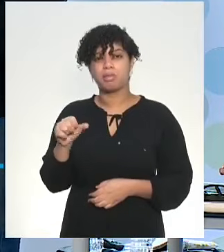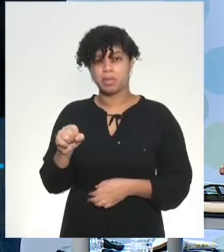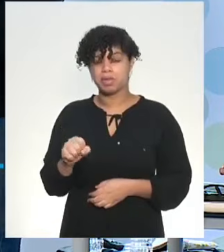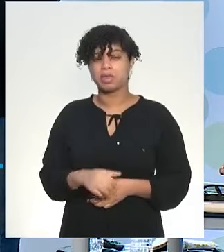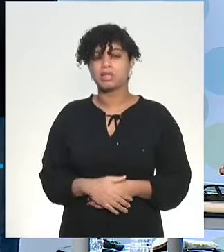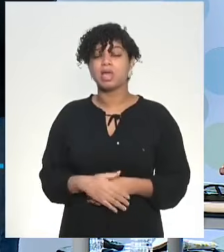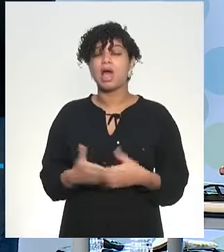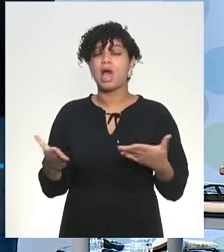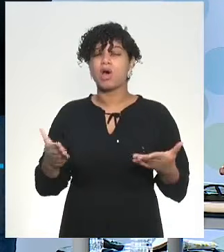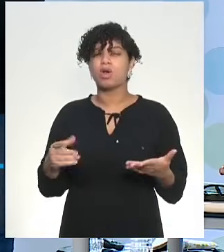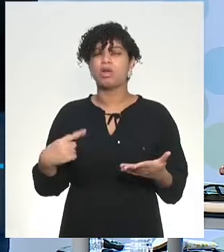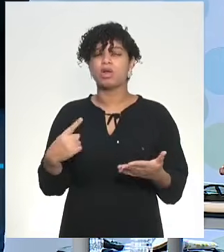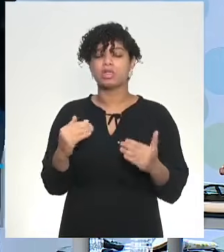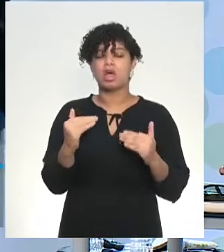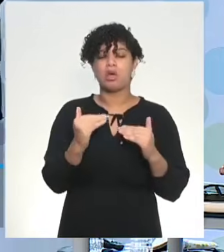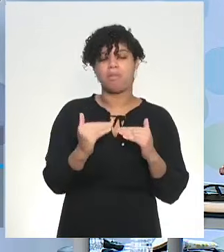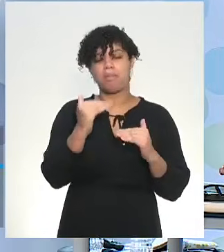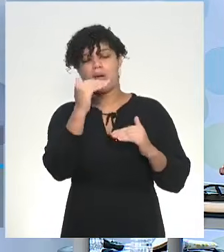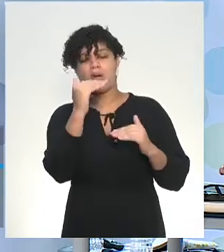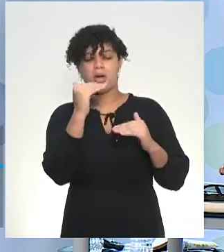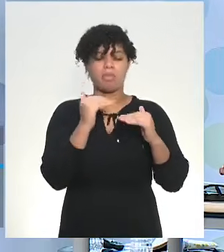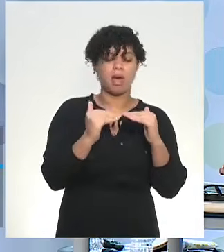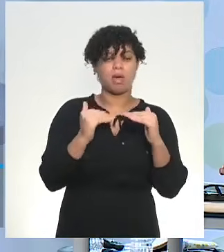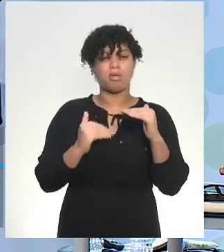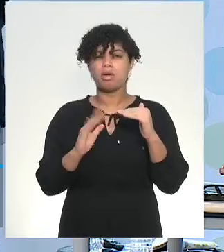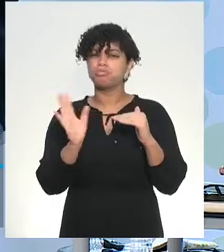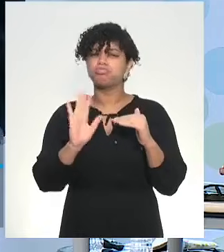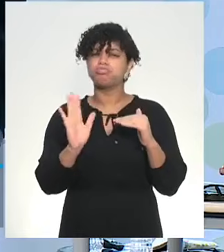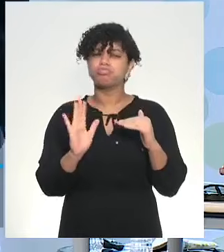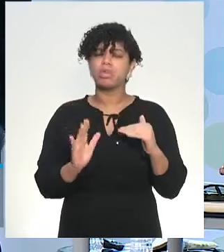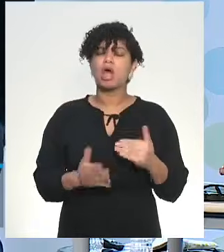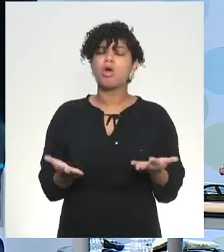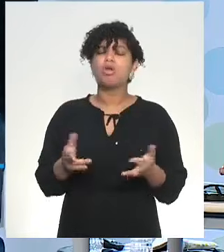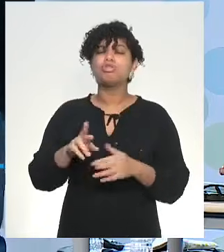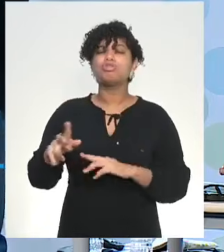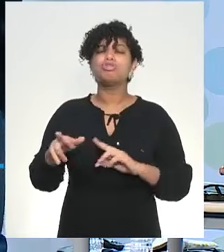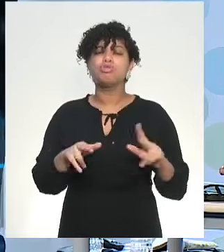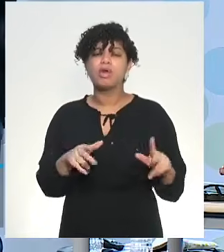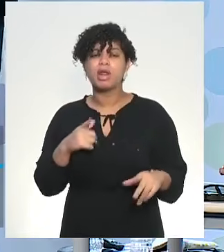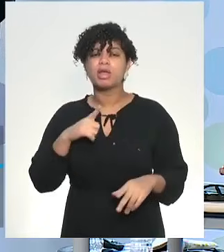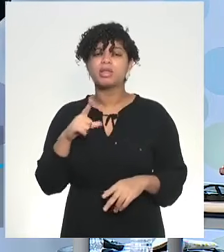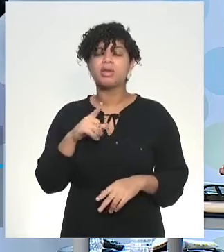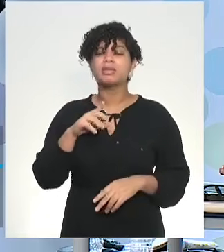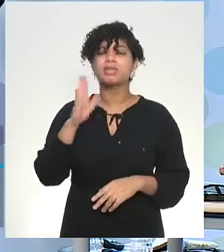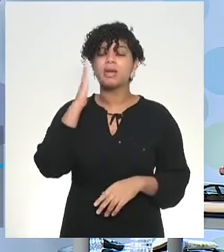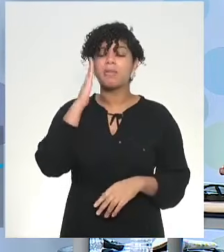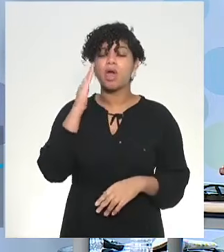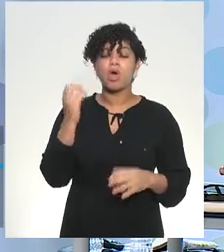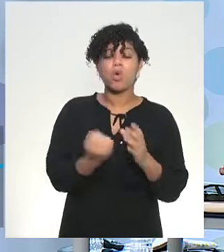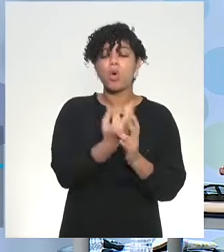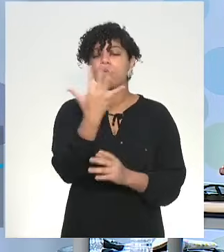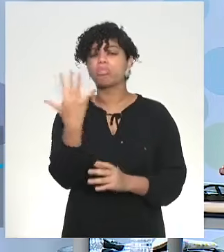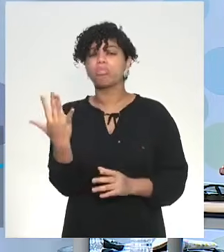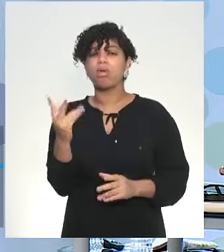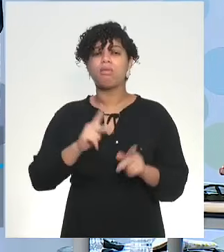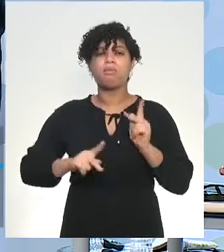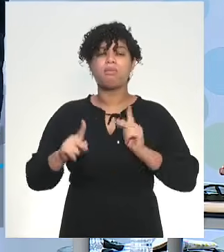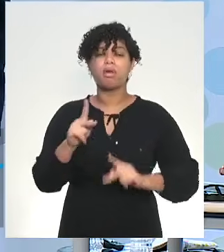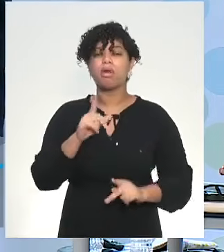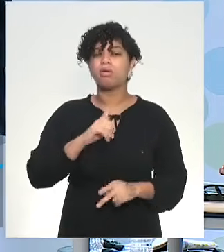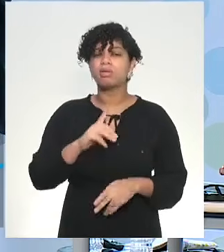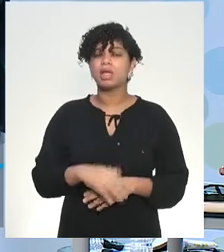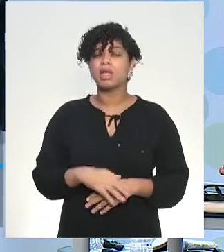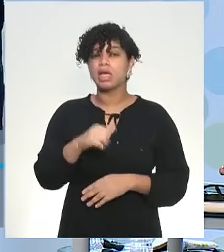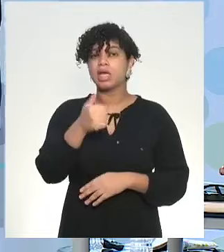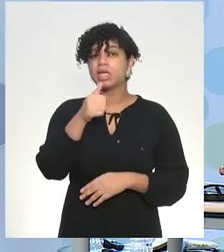sim, né, num processo de arranjos populacionais, principalmente na questão aí da quantidade de população, ou seja, acima de 100